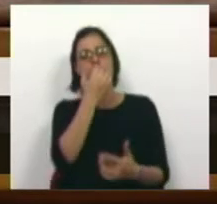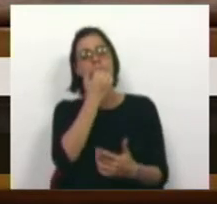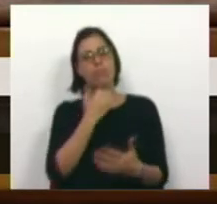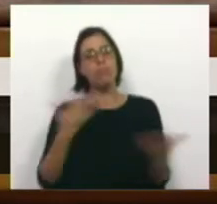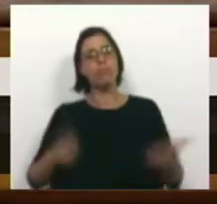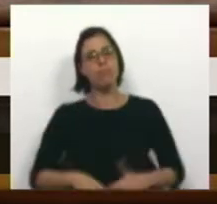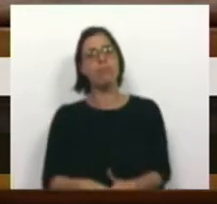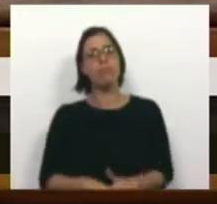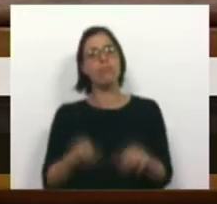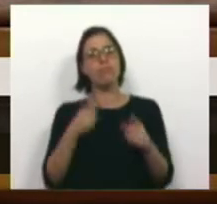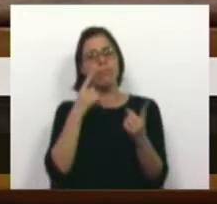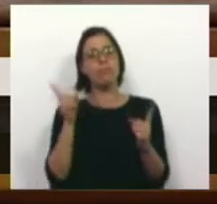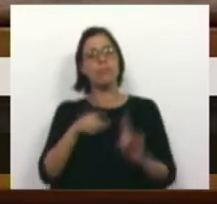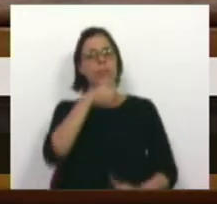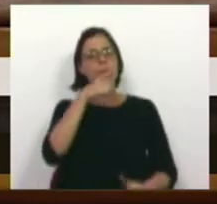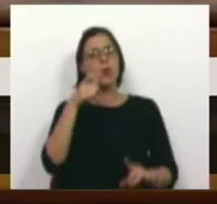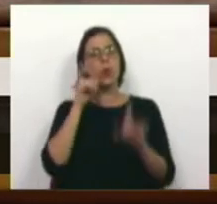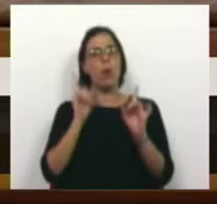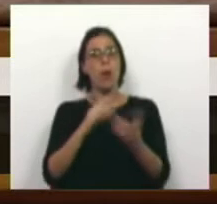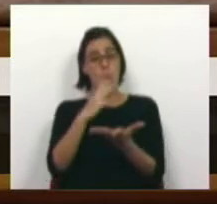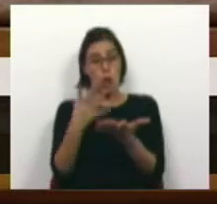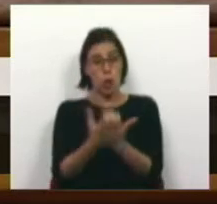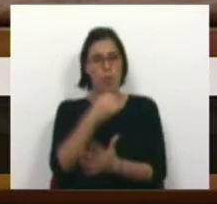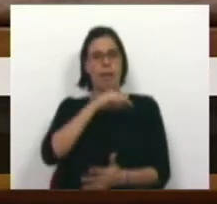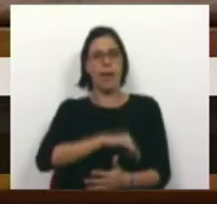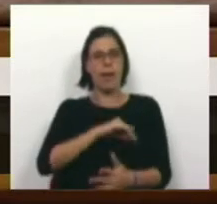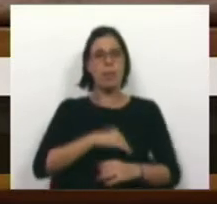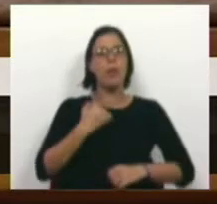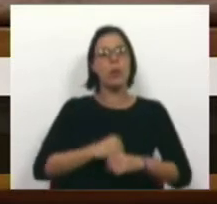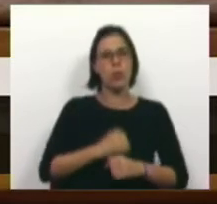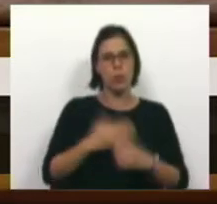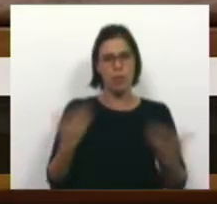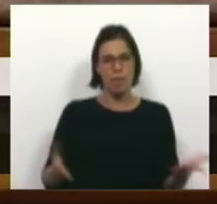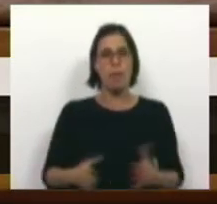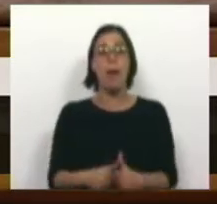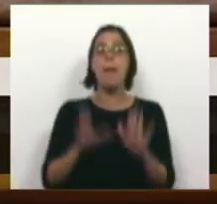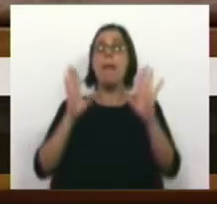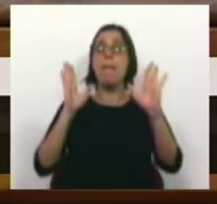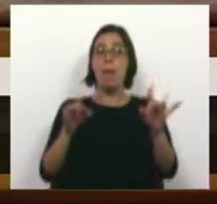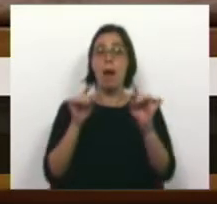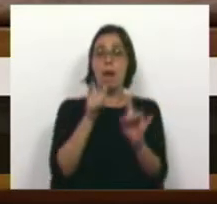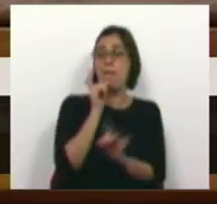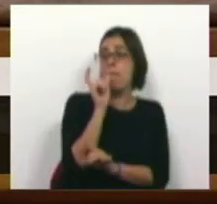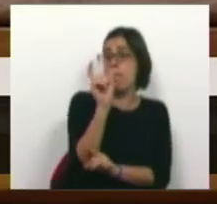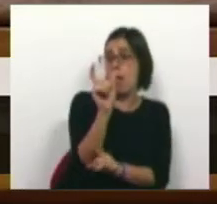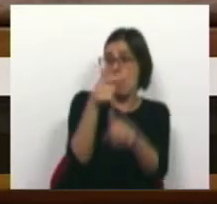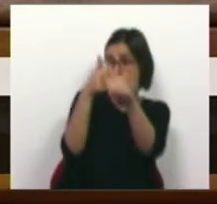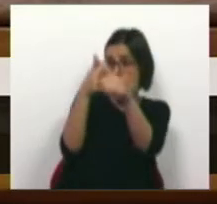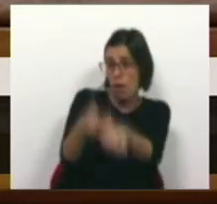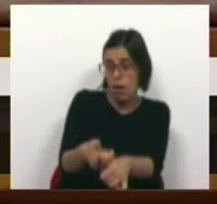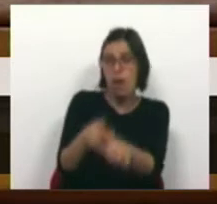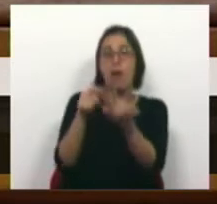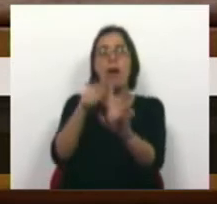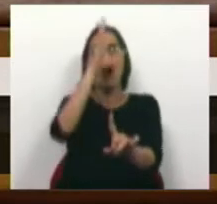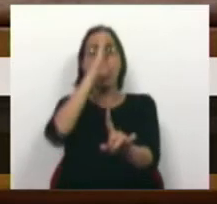agrado o seu reiterado compromisso com a recuperação de rendimentos do trabalho. mas para que essa palavra seja honrada,